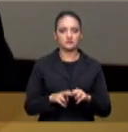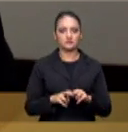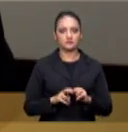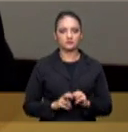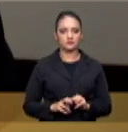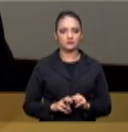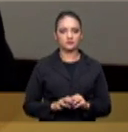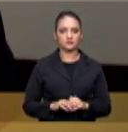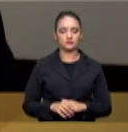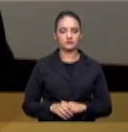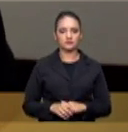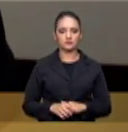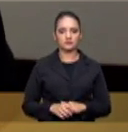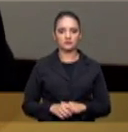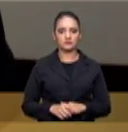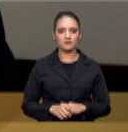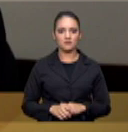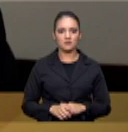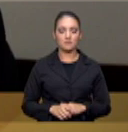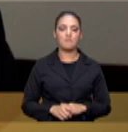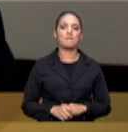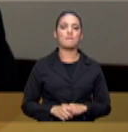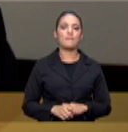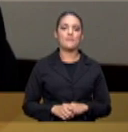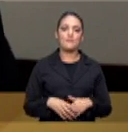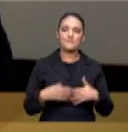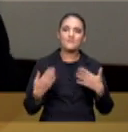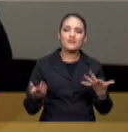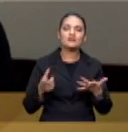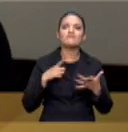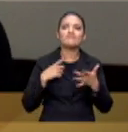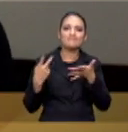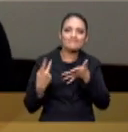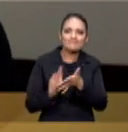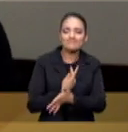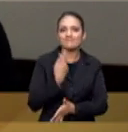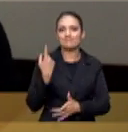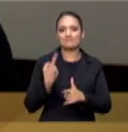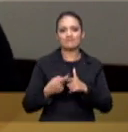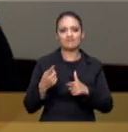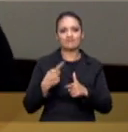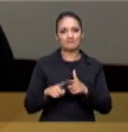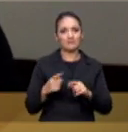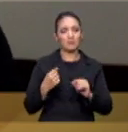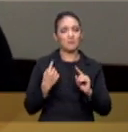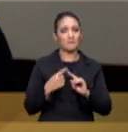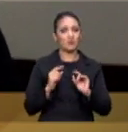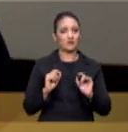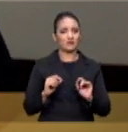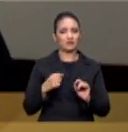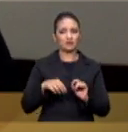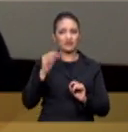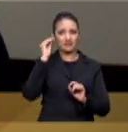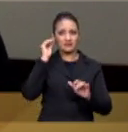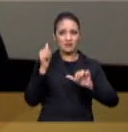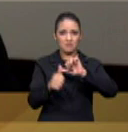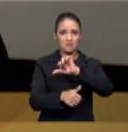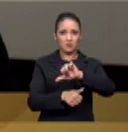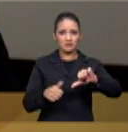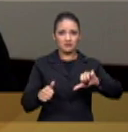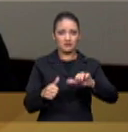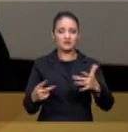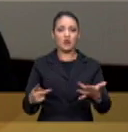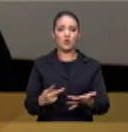isso que o estado está se insurgindo. Entende que esta alteração, oriunda deste